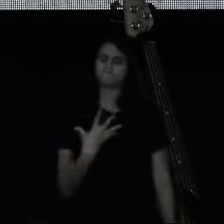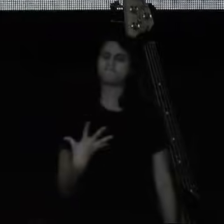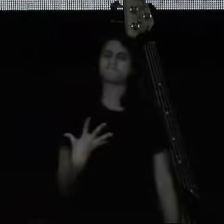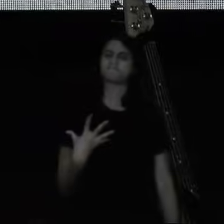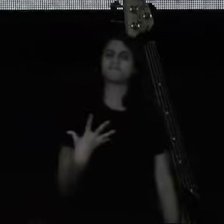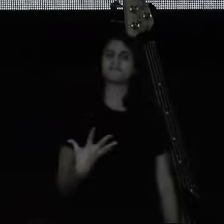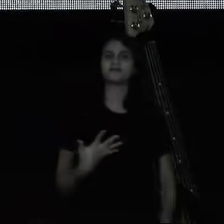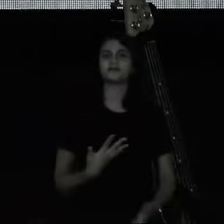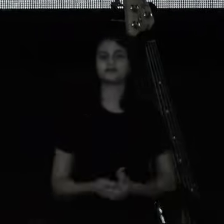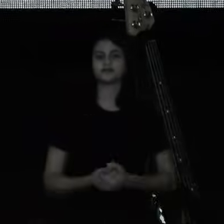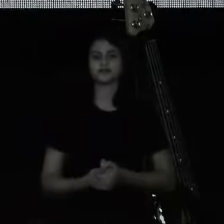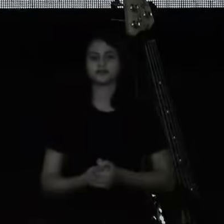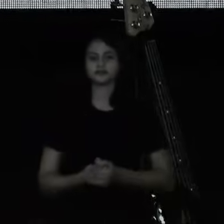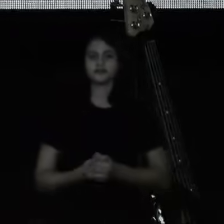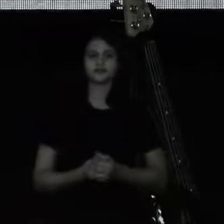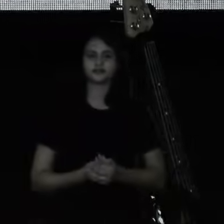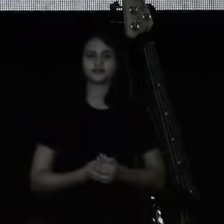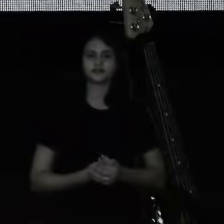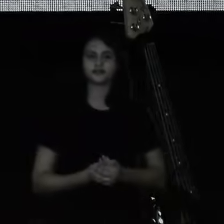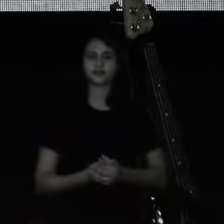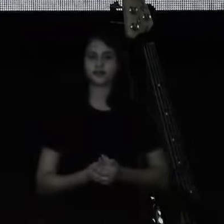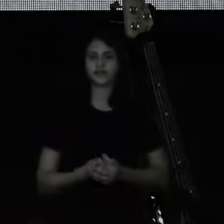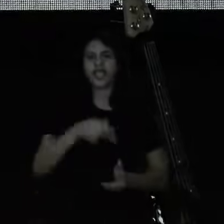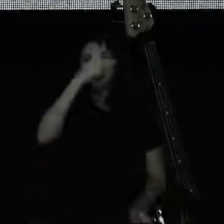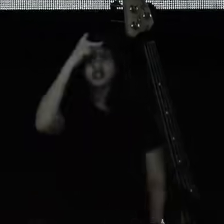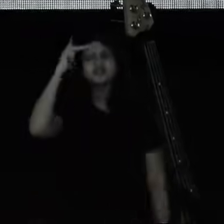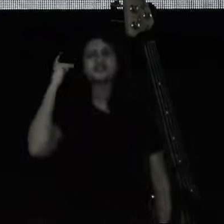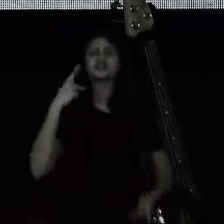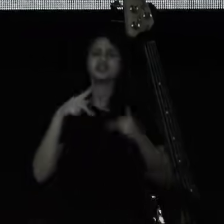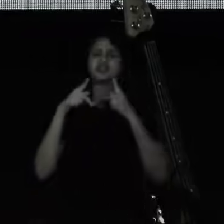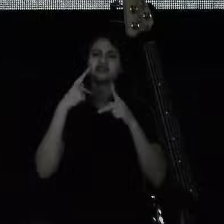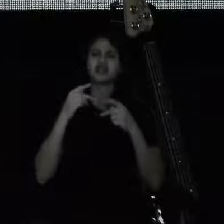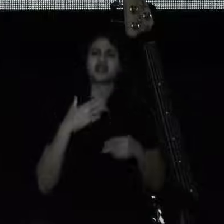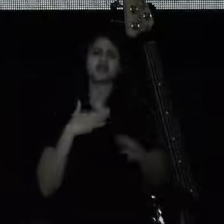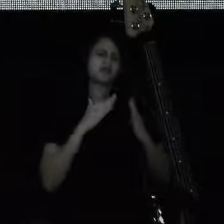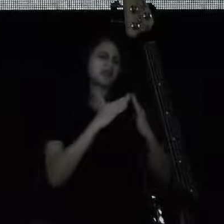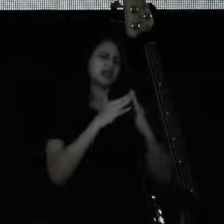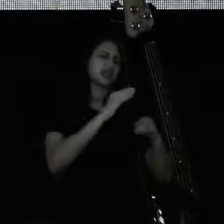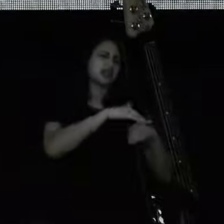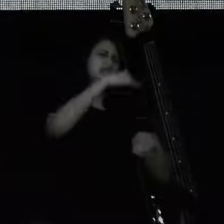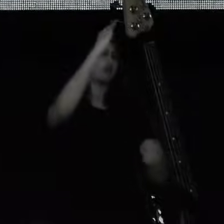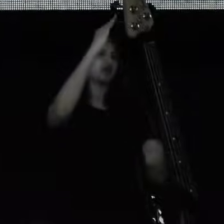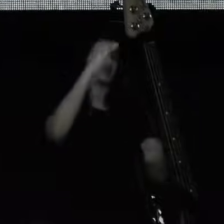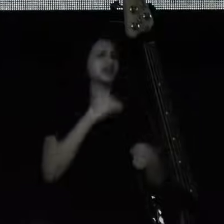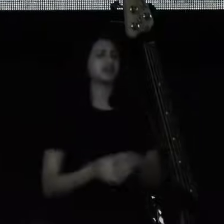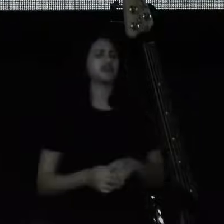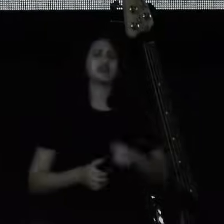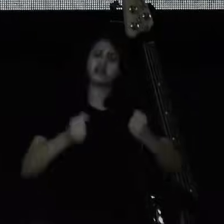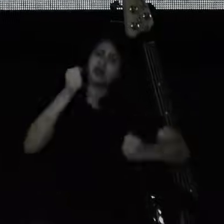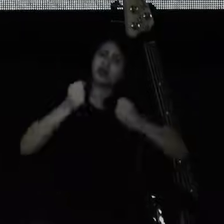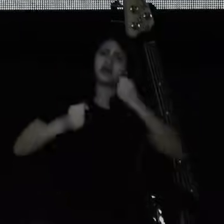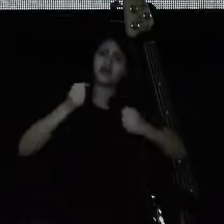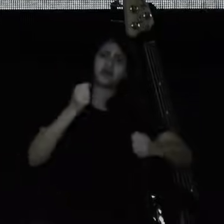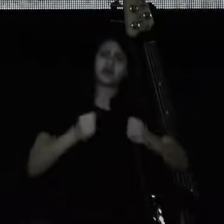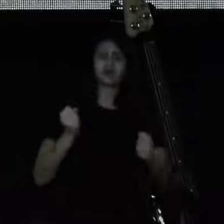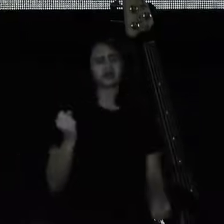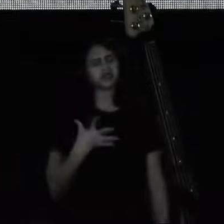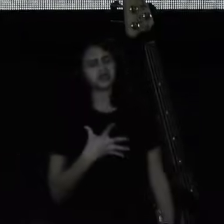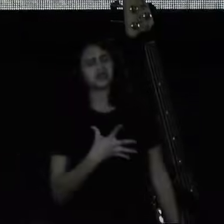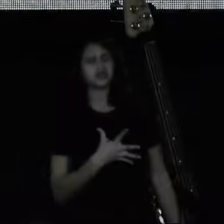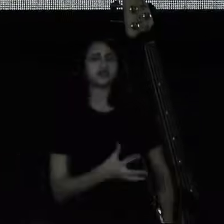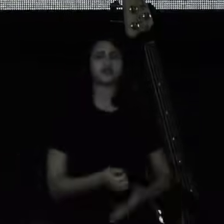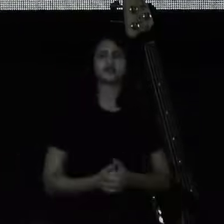Tem muita gente que hoje diz assim: se eu comprar uma casa maior, se eu comprar um carro do ano, se eu puder fazer parte daqueles